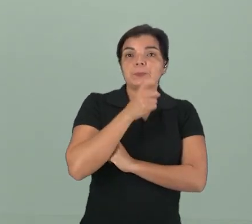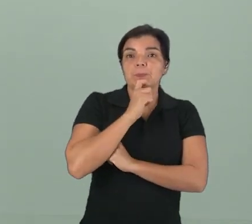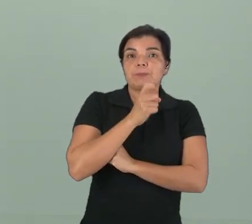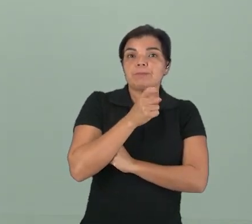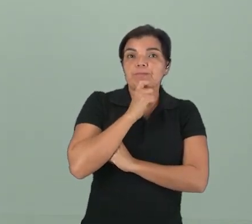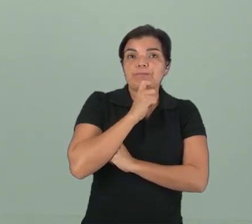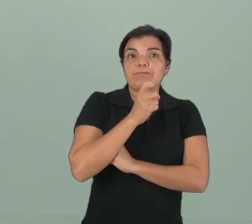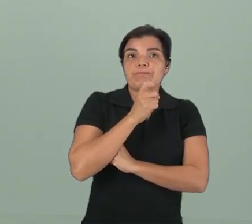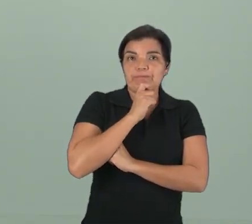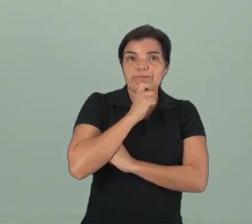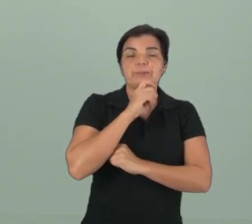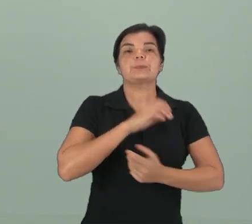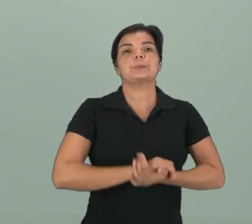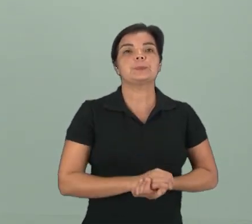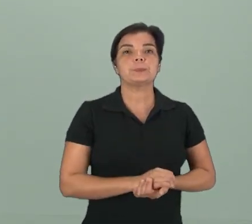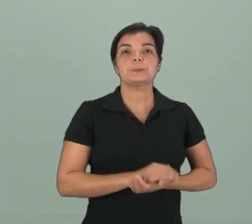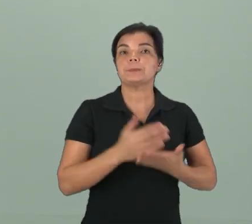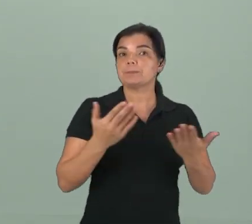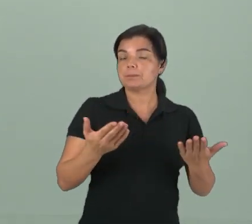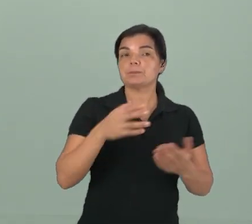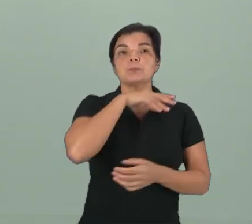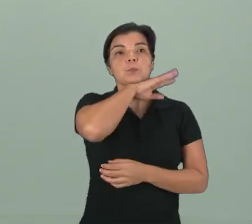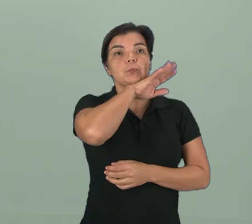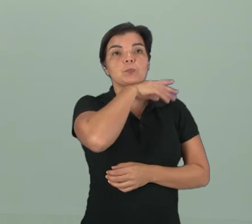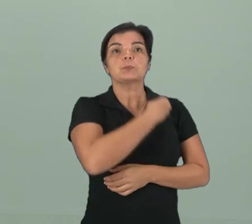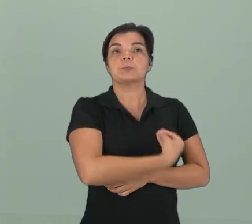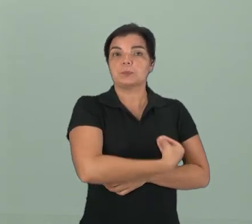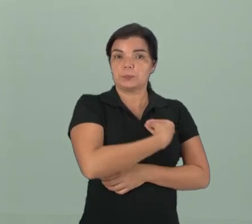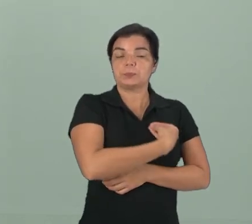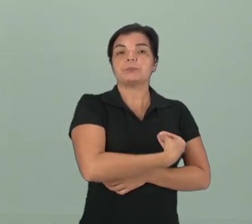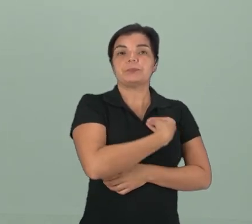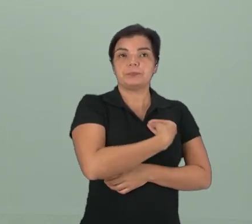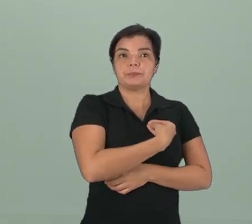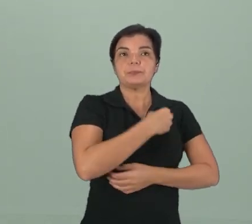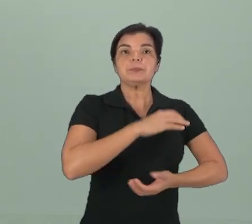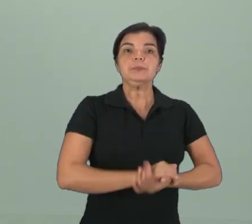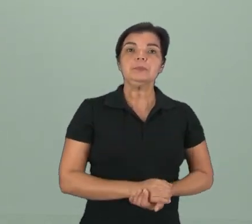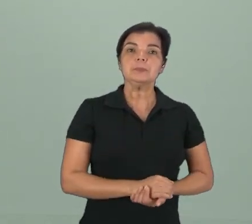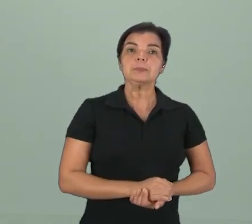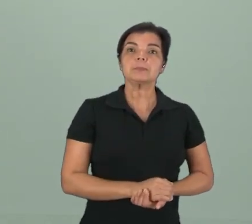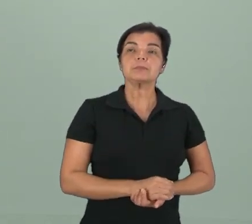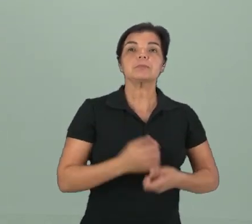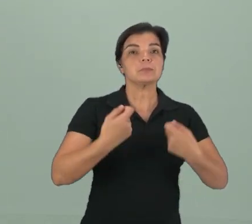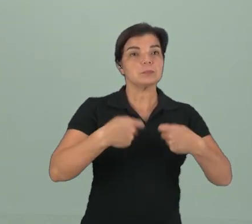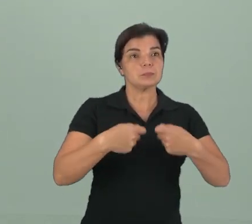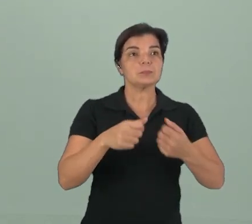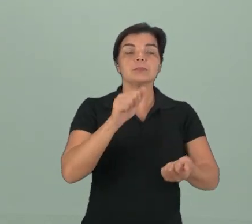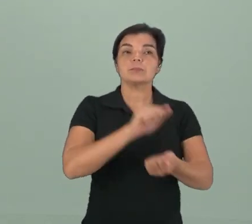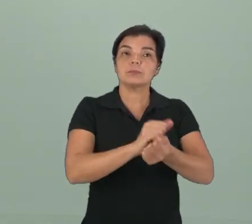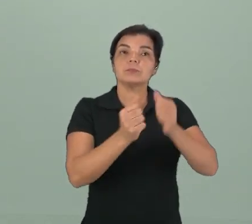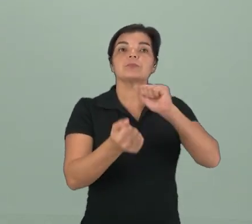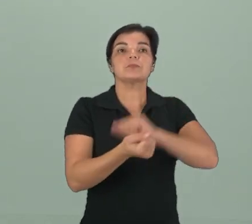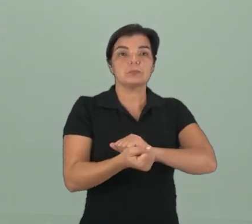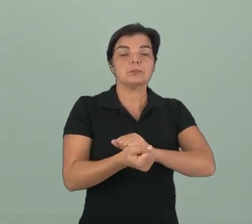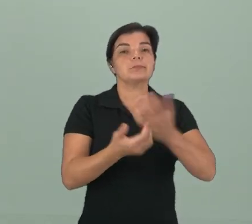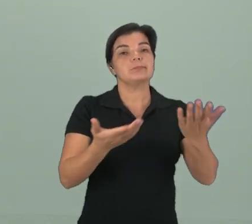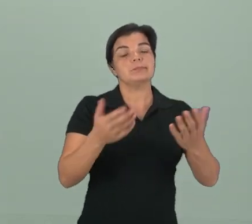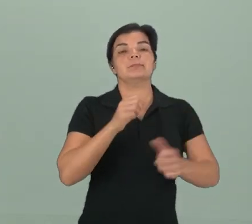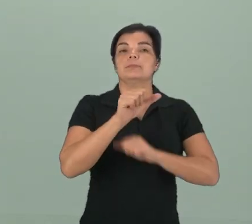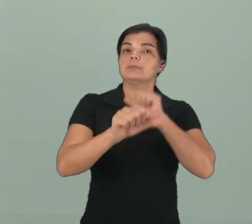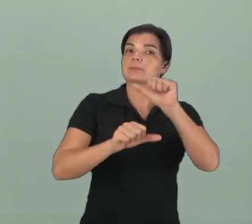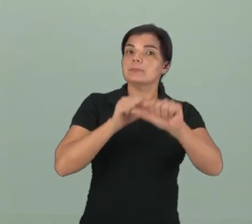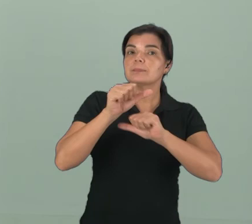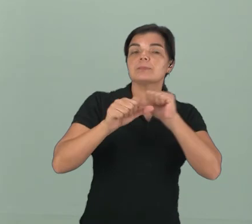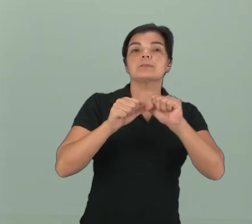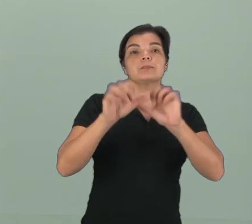ambiente totalmente frio, tá certo? Então, o animal que vive lá, os animais que ali vivem, eles precisam se adaptar bem a essa